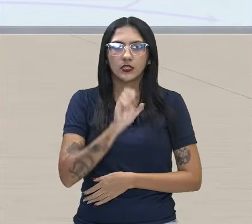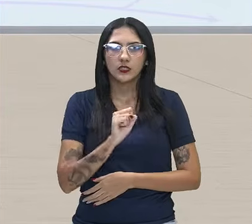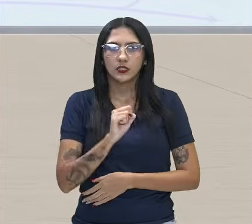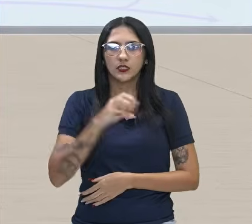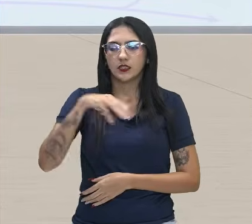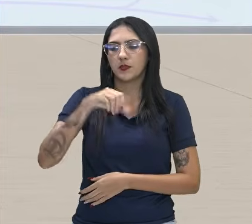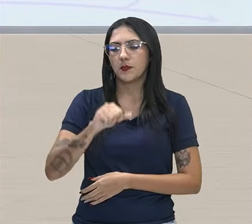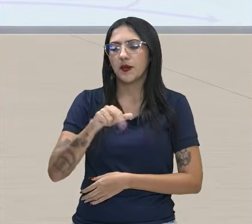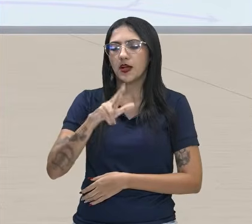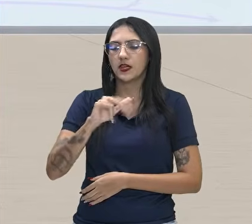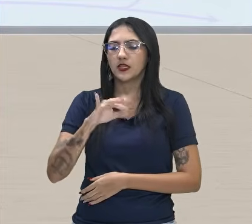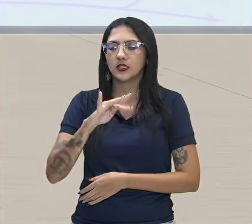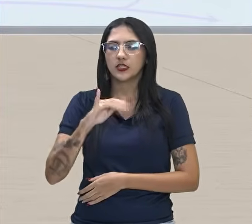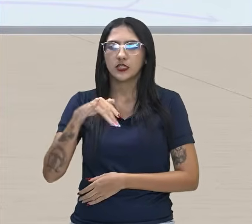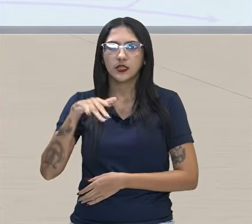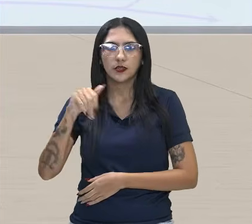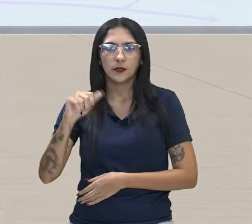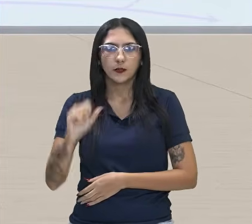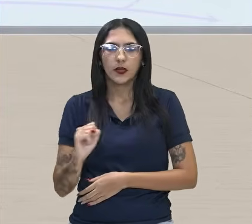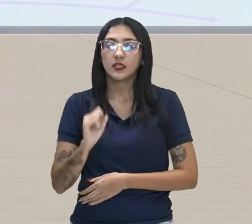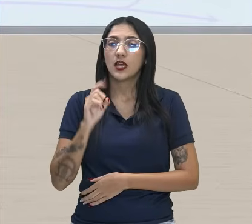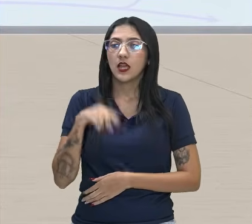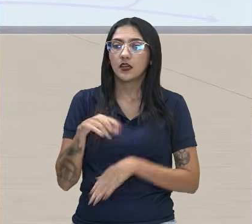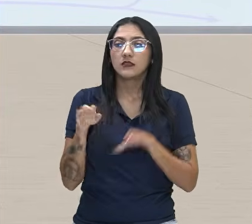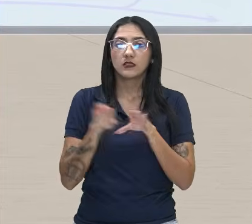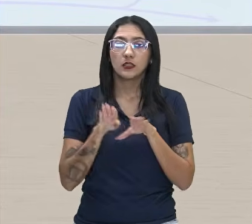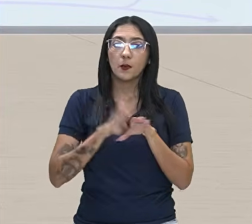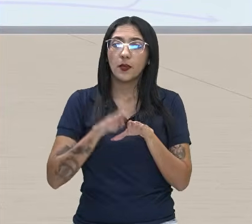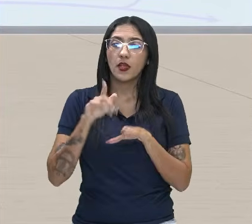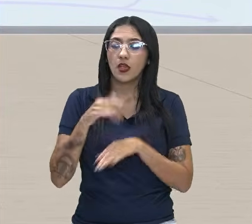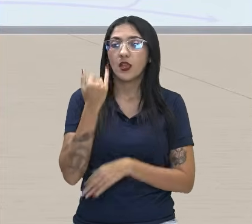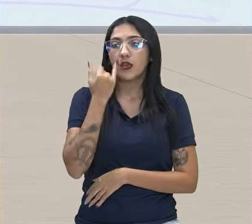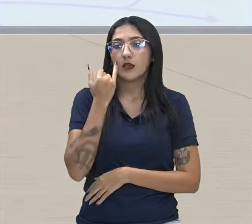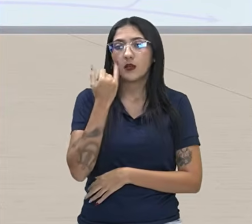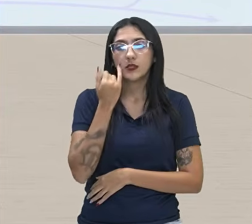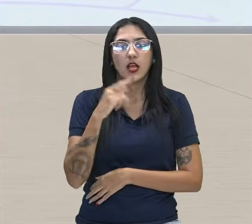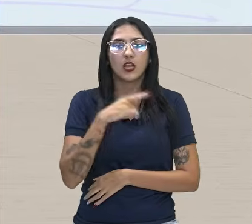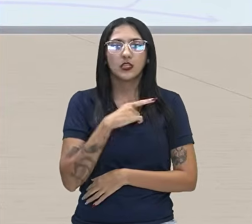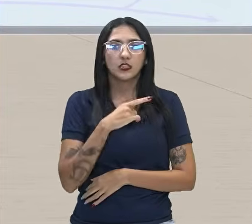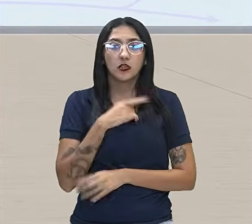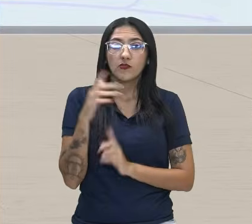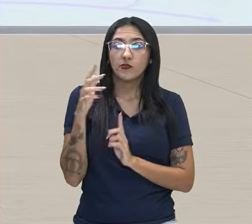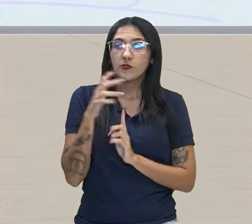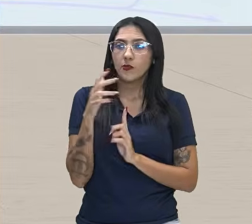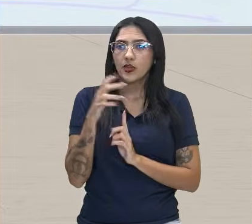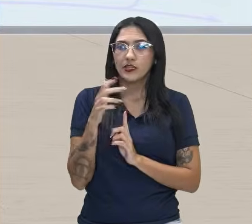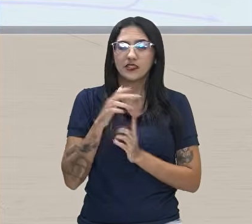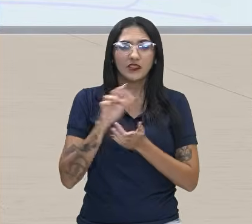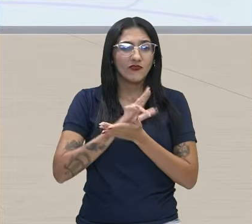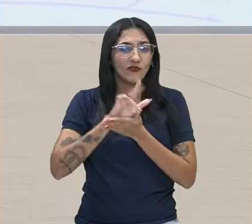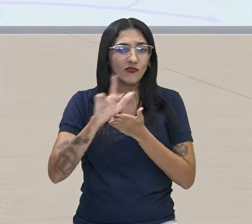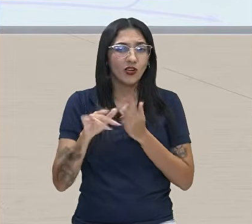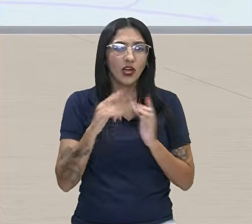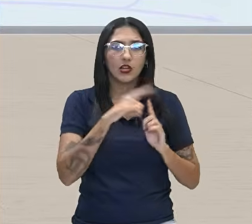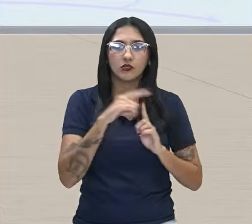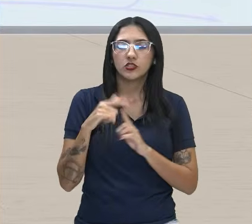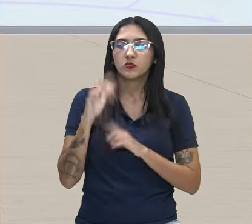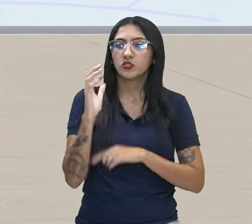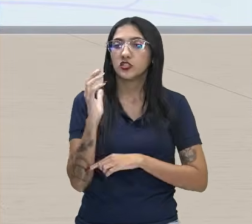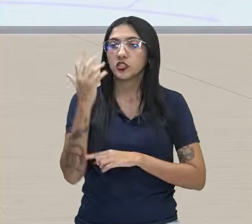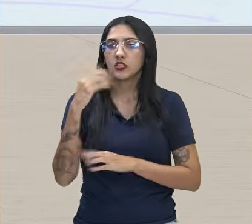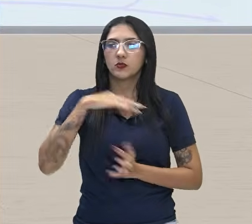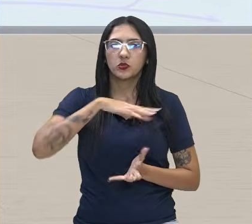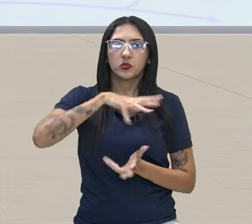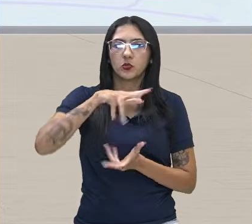são fatores climáticos que influenciam muitos tipos de climas que nós vamos ter ao redor aqui do